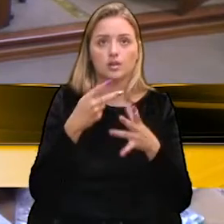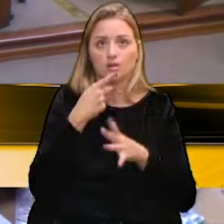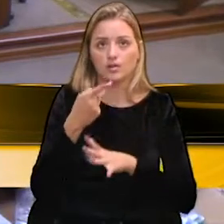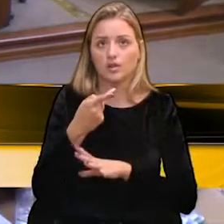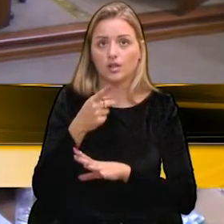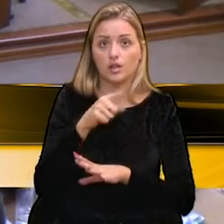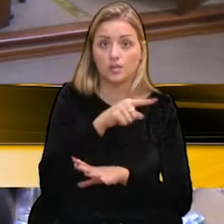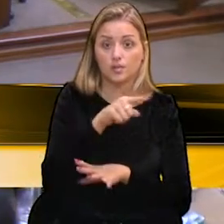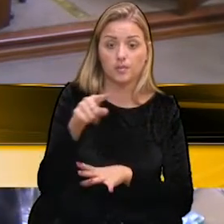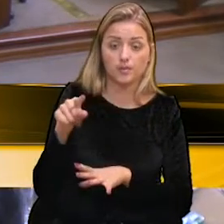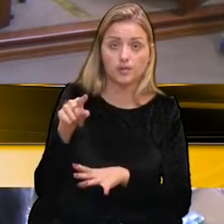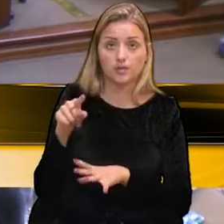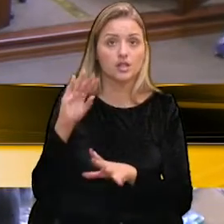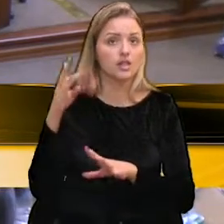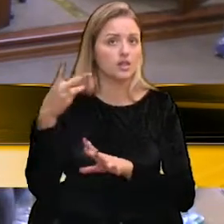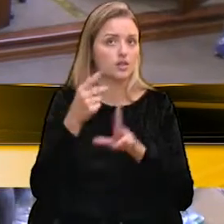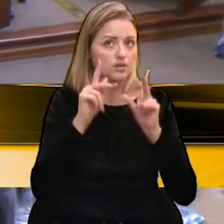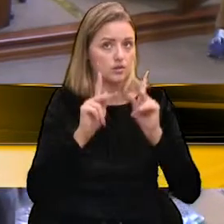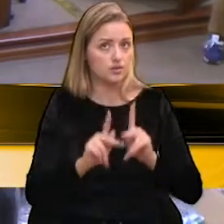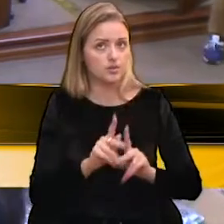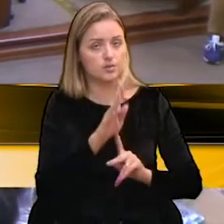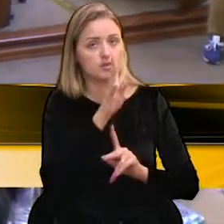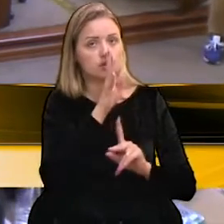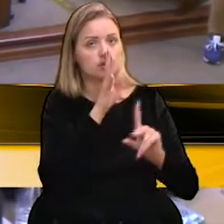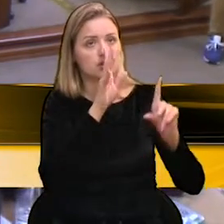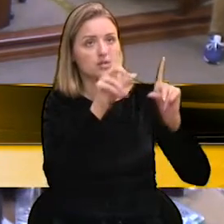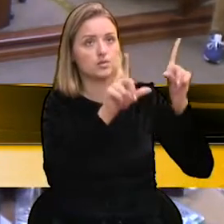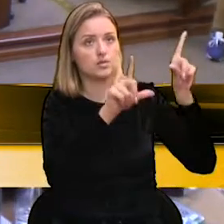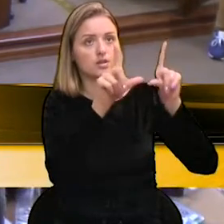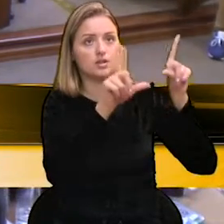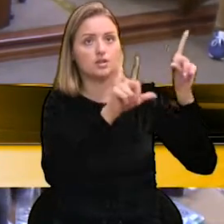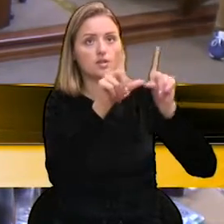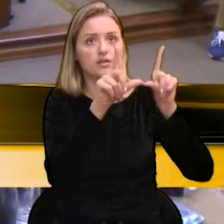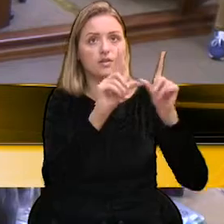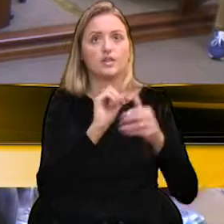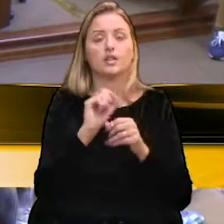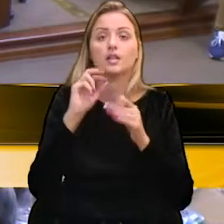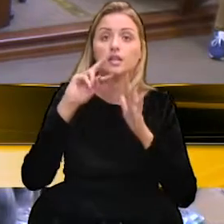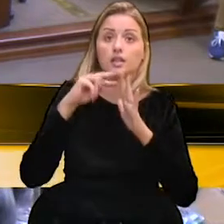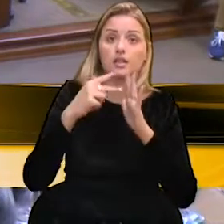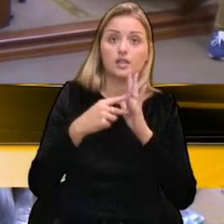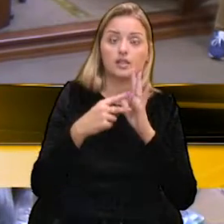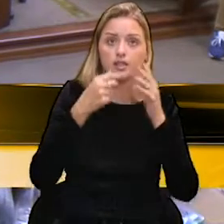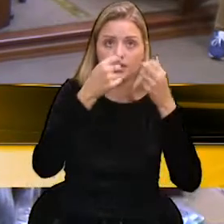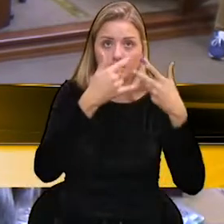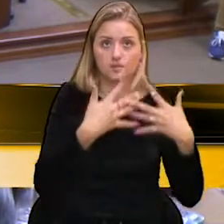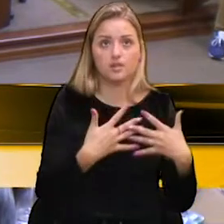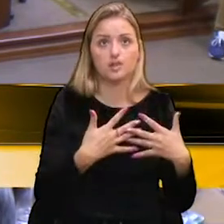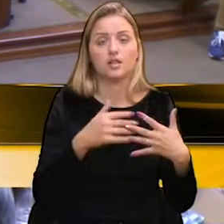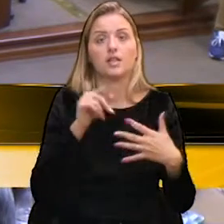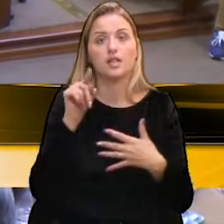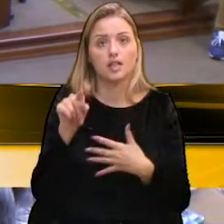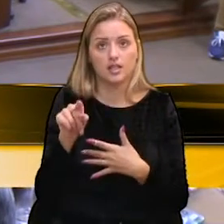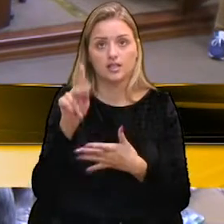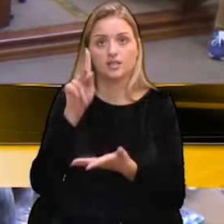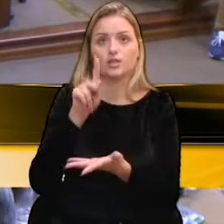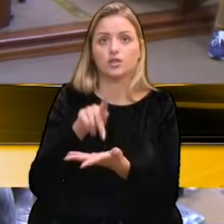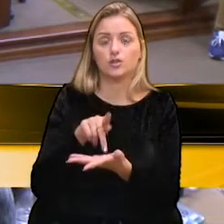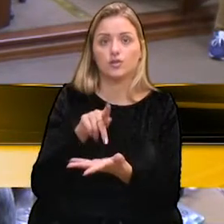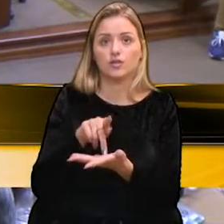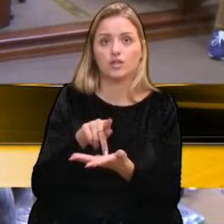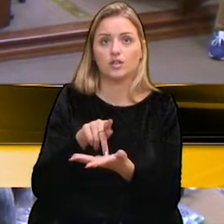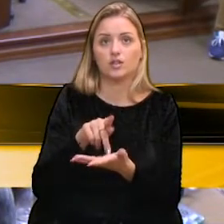senhores e a todos que nos acompanham pela TV Câmara o seguinte: esse verdadeiramente